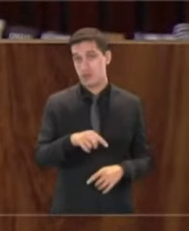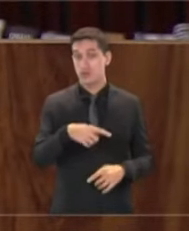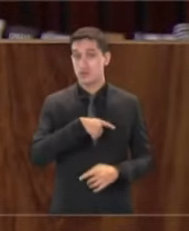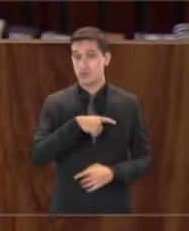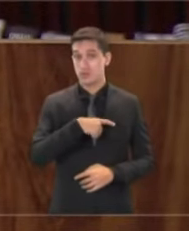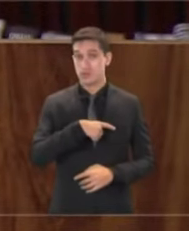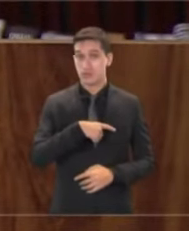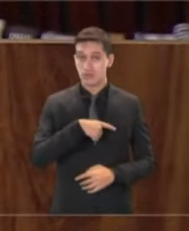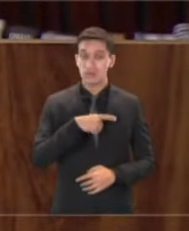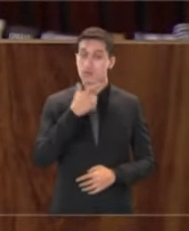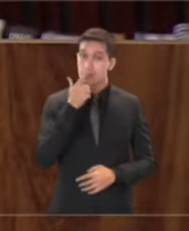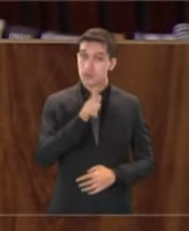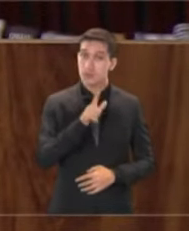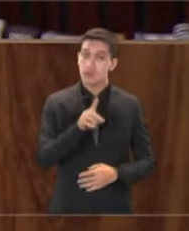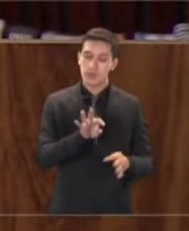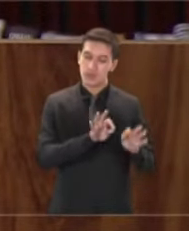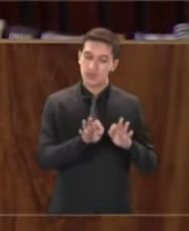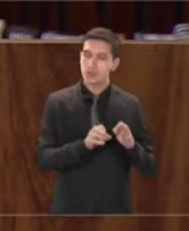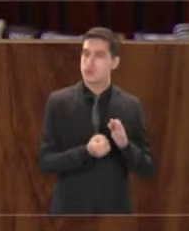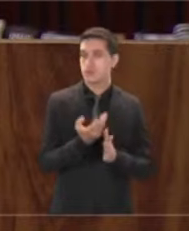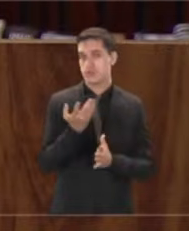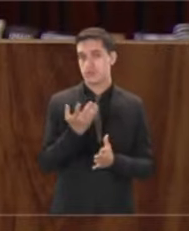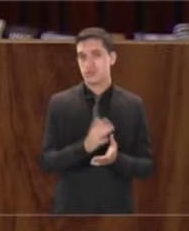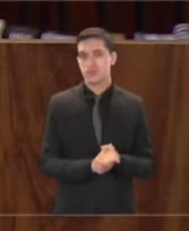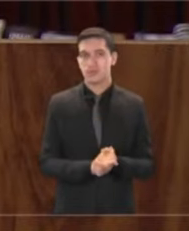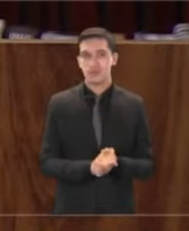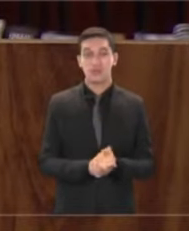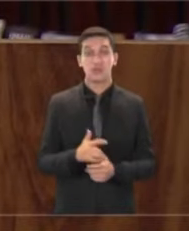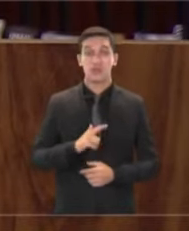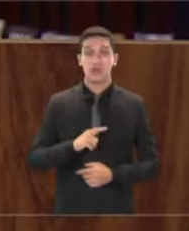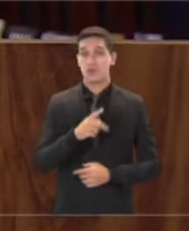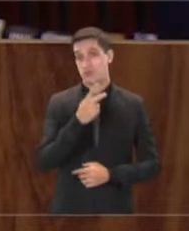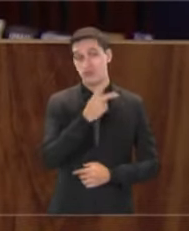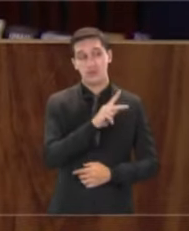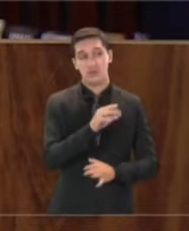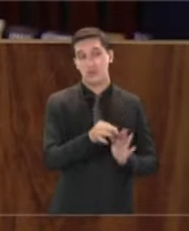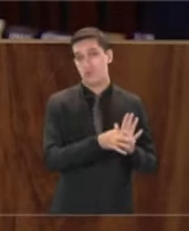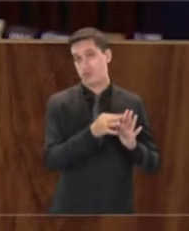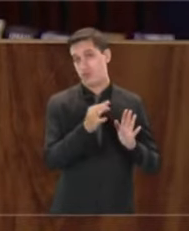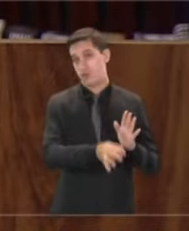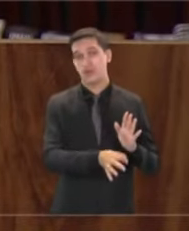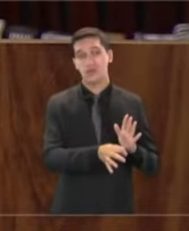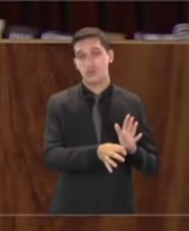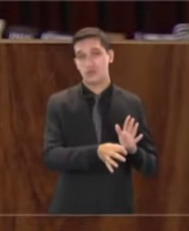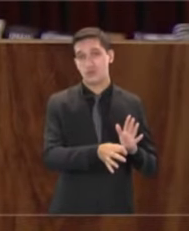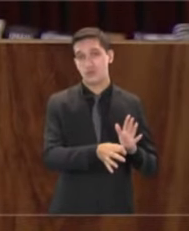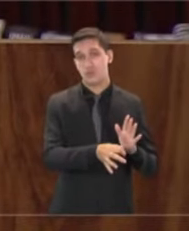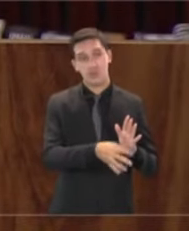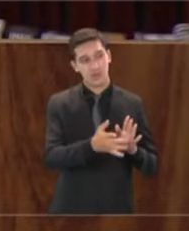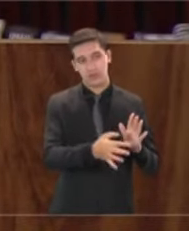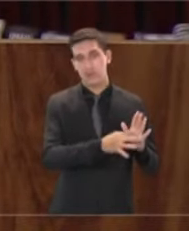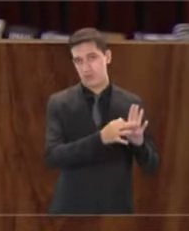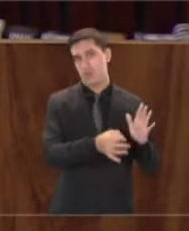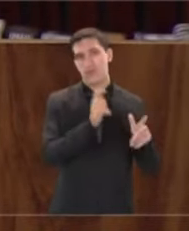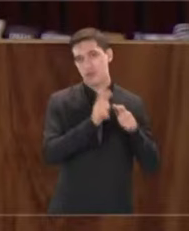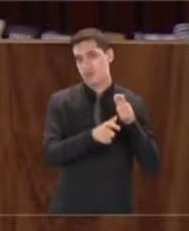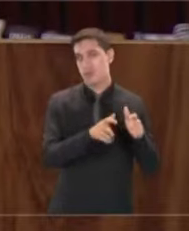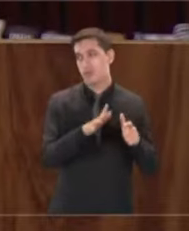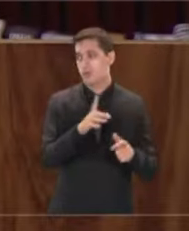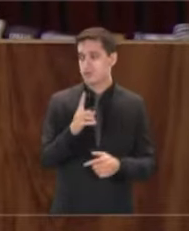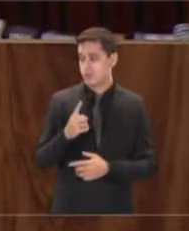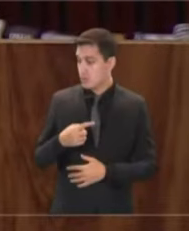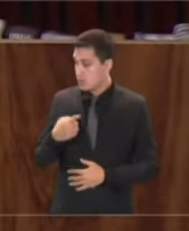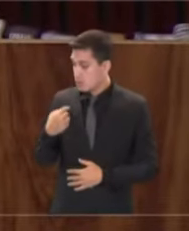sendo emitida. É uma opinião cáustica, opinião muito crítica. Mas todos